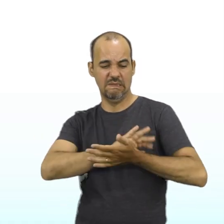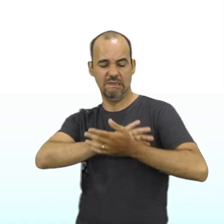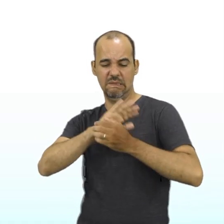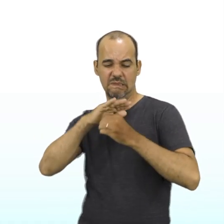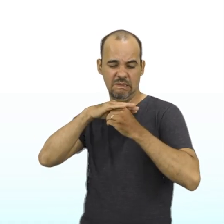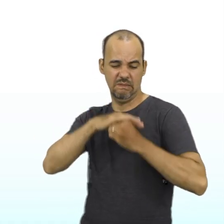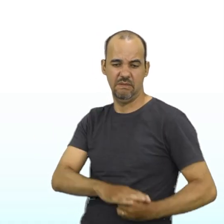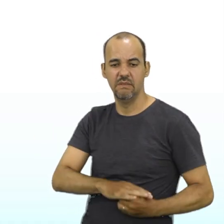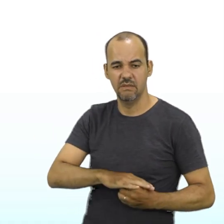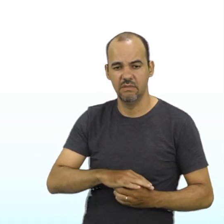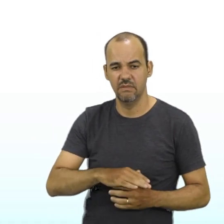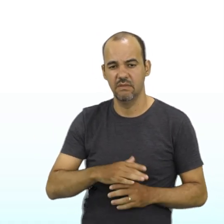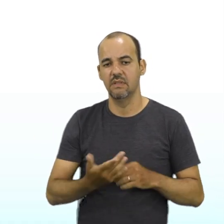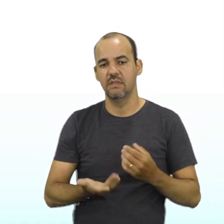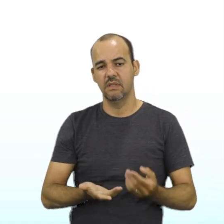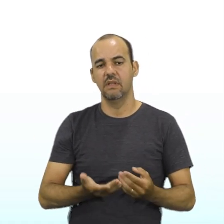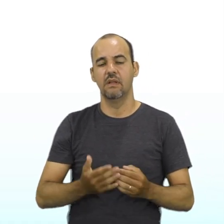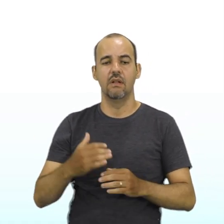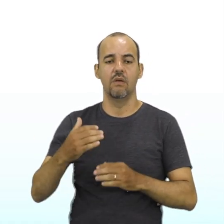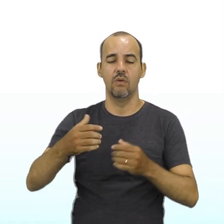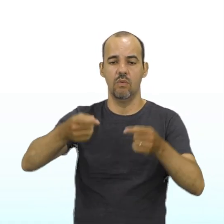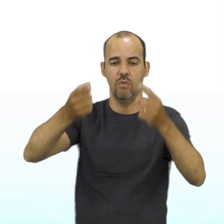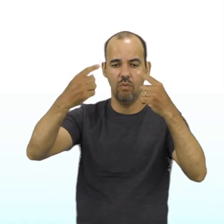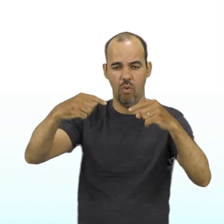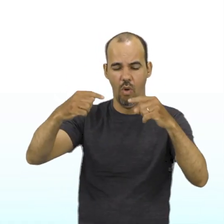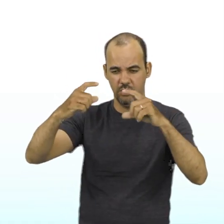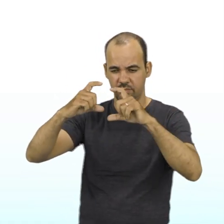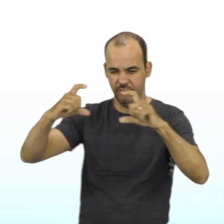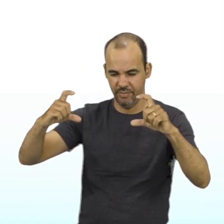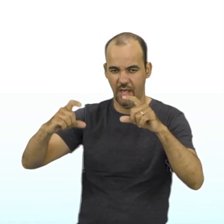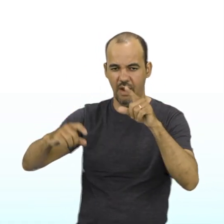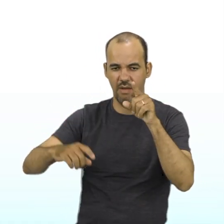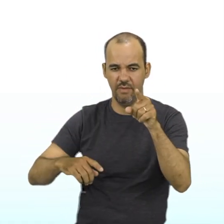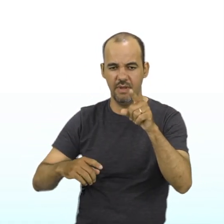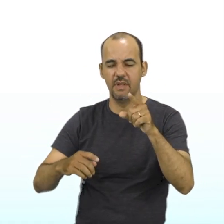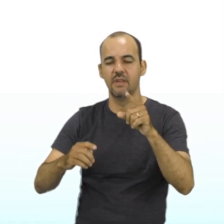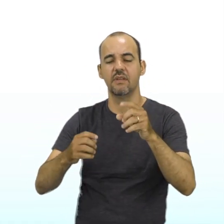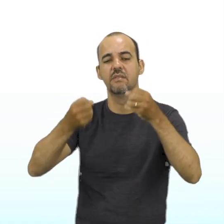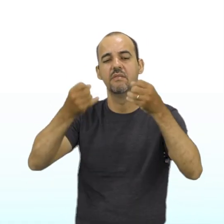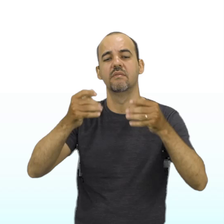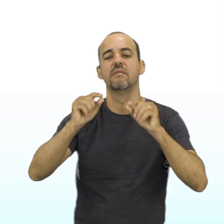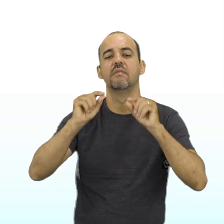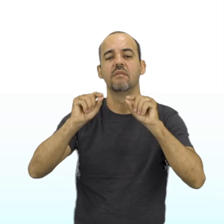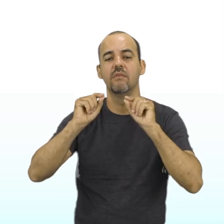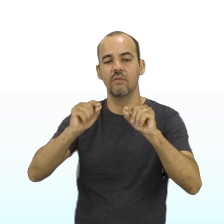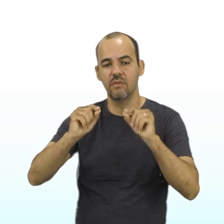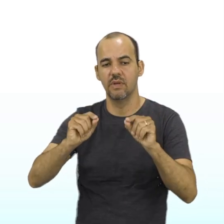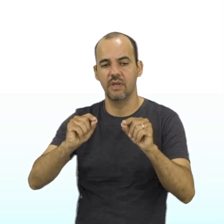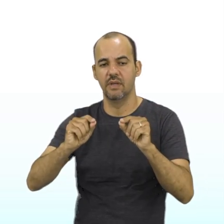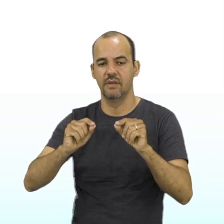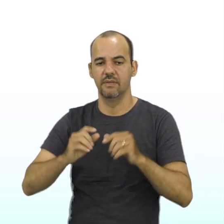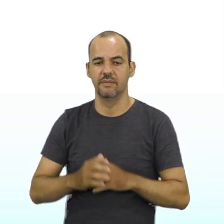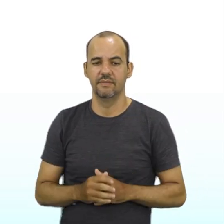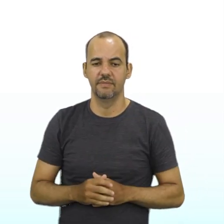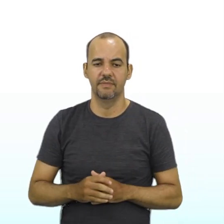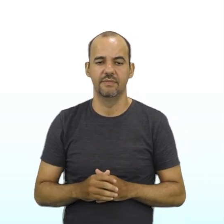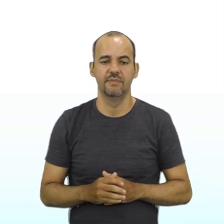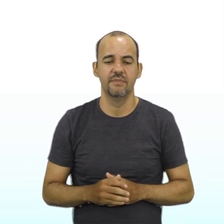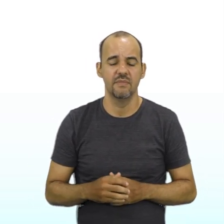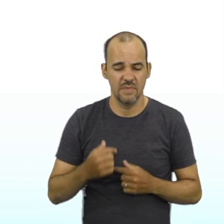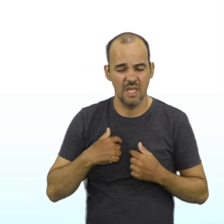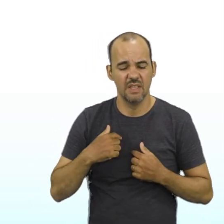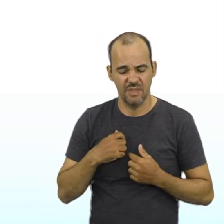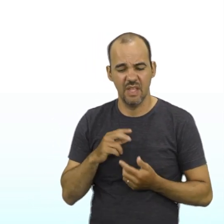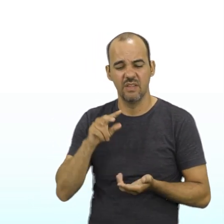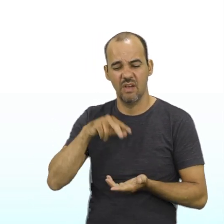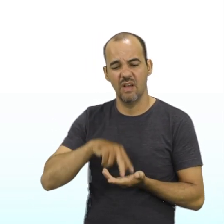Então, o próximo parágrafo, como você vê aí, também vai dizendo, me deixe que eu te conte essa